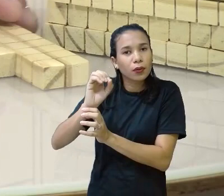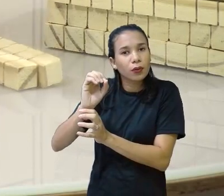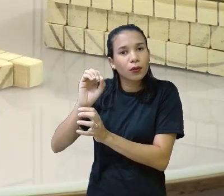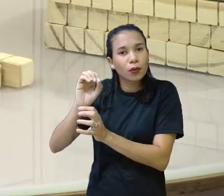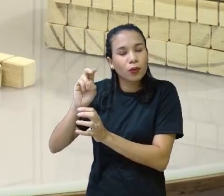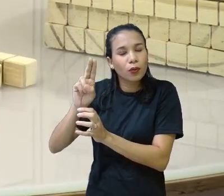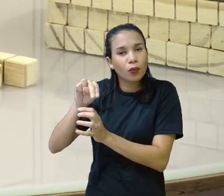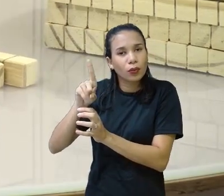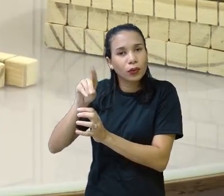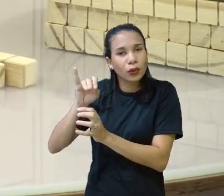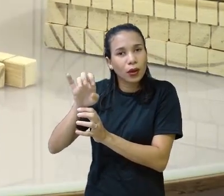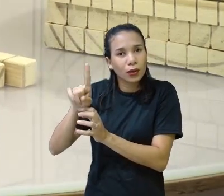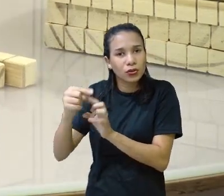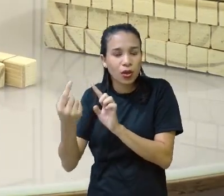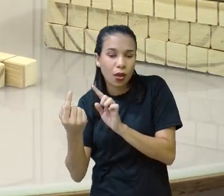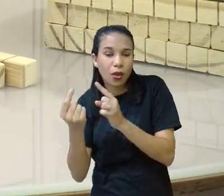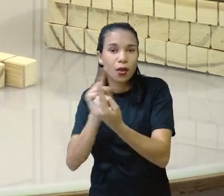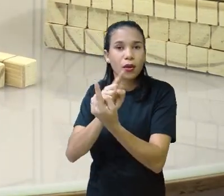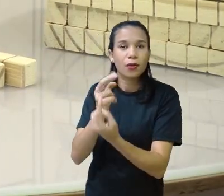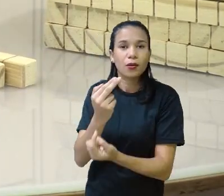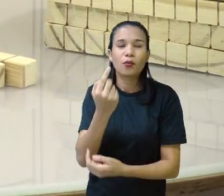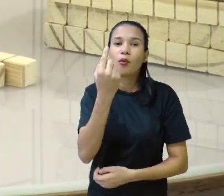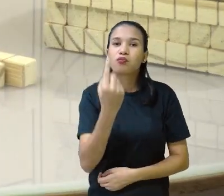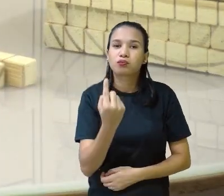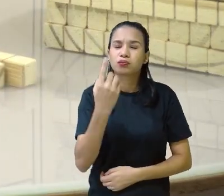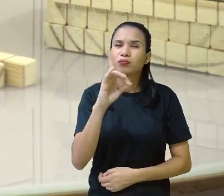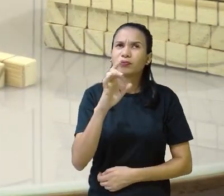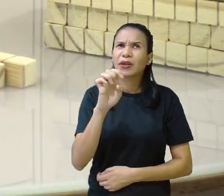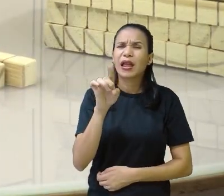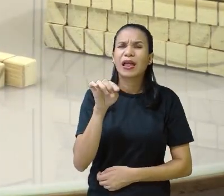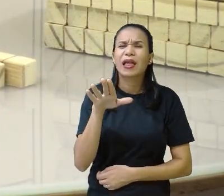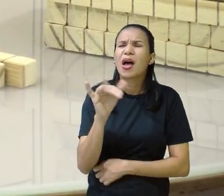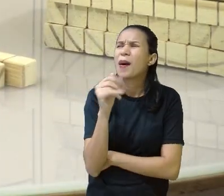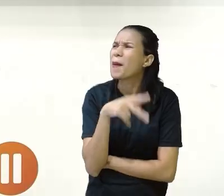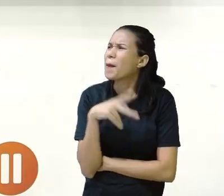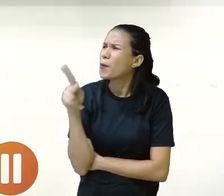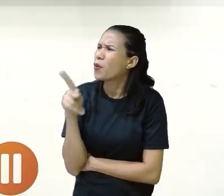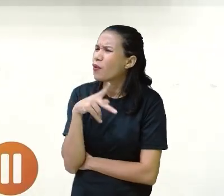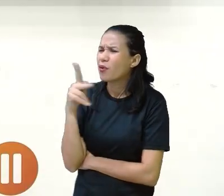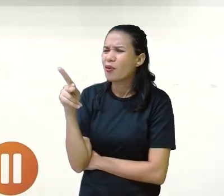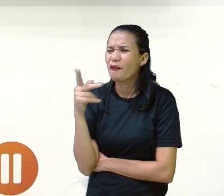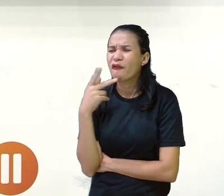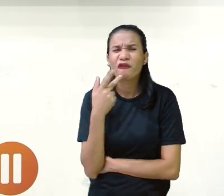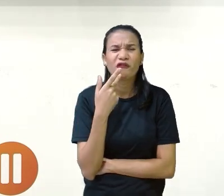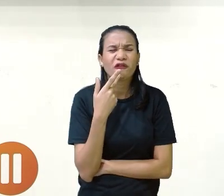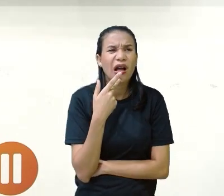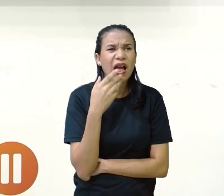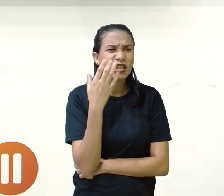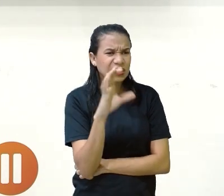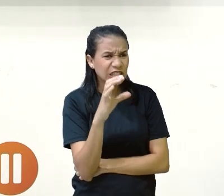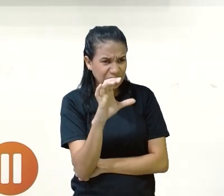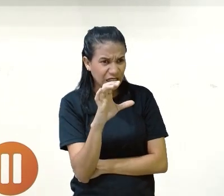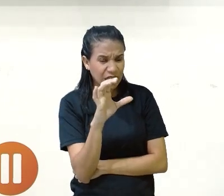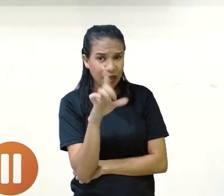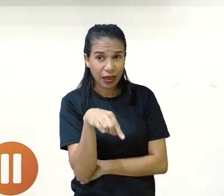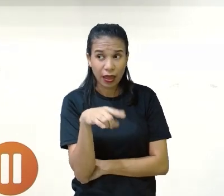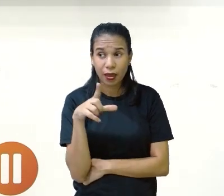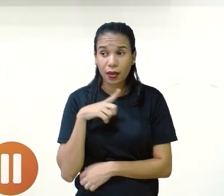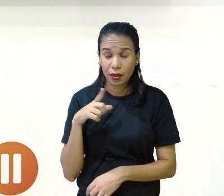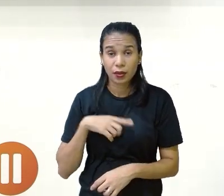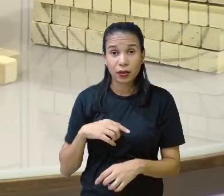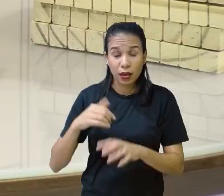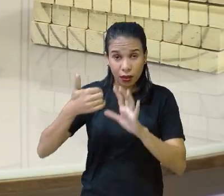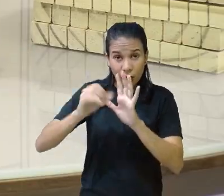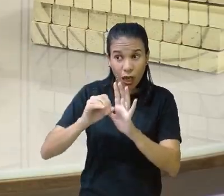ter uma dezena. Professora, e quando a senhora fala de centena? É como se eu pegasse